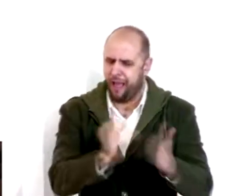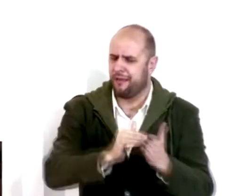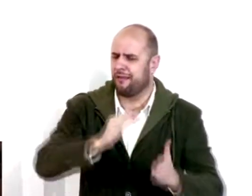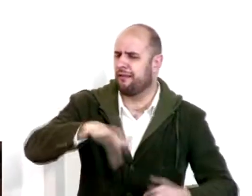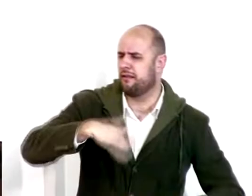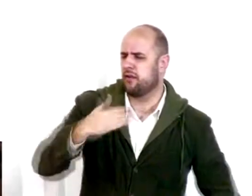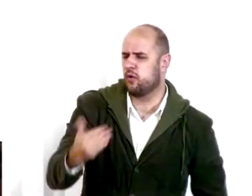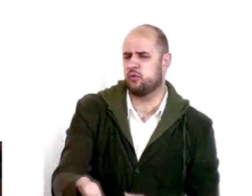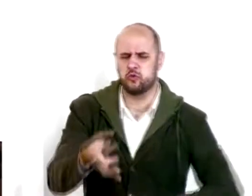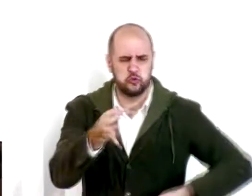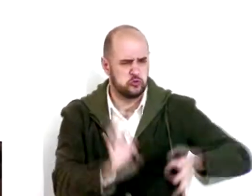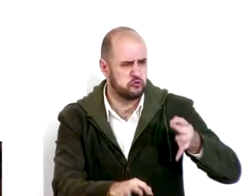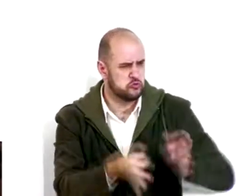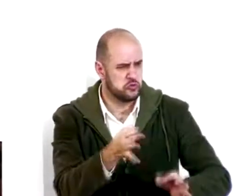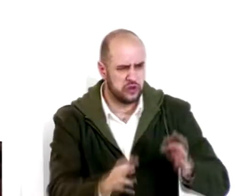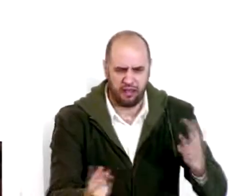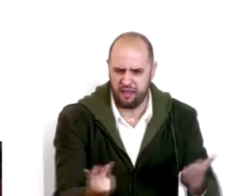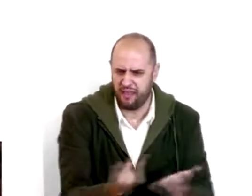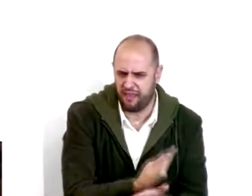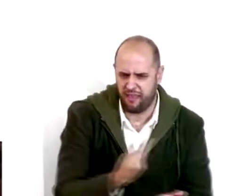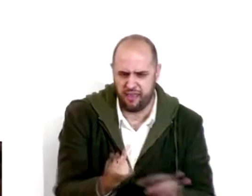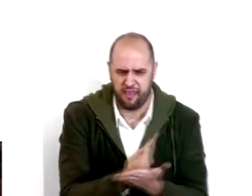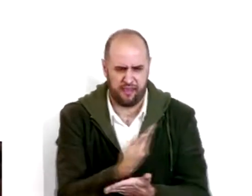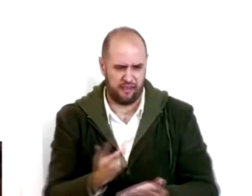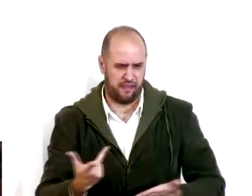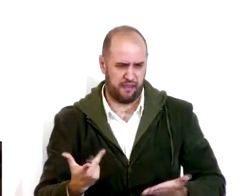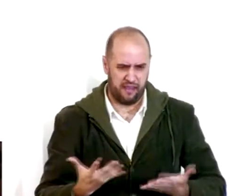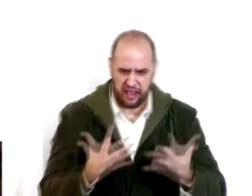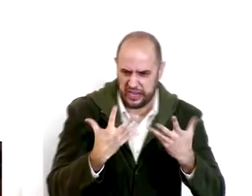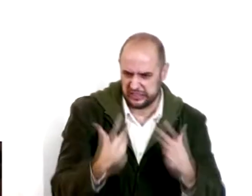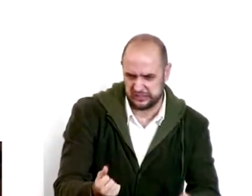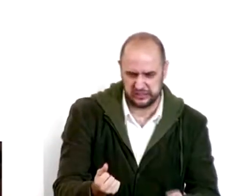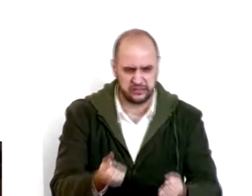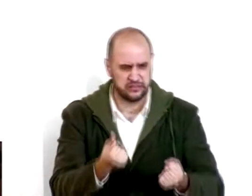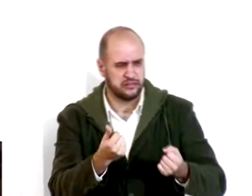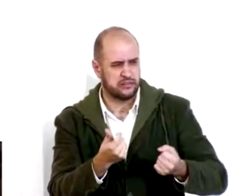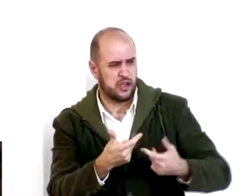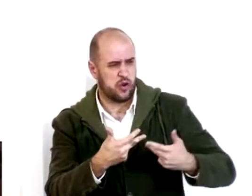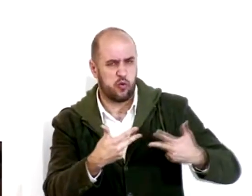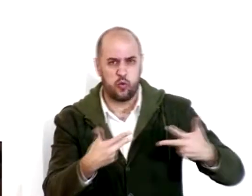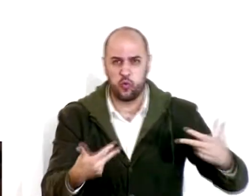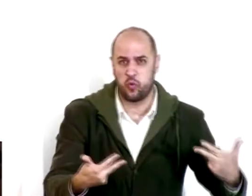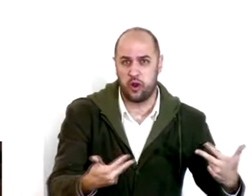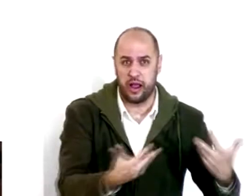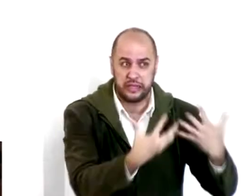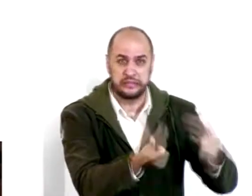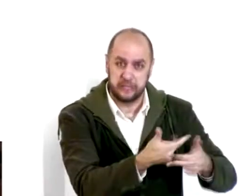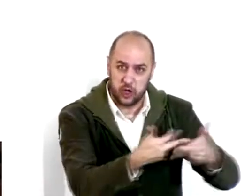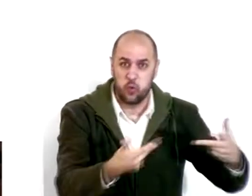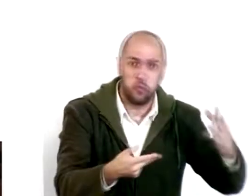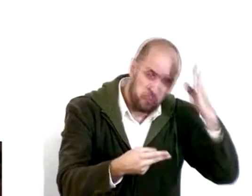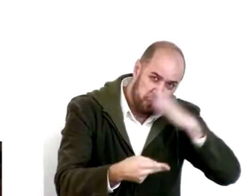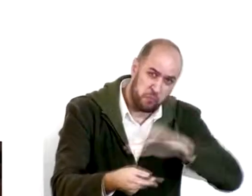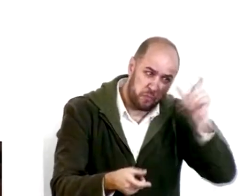julgareis injustamente e tomareis partido pela causa dos ímpios?